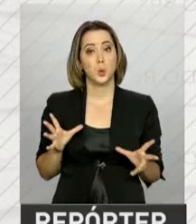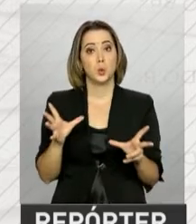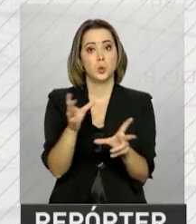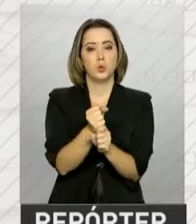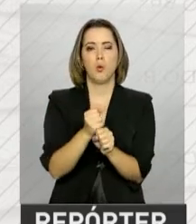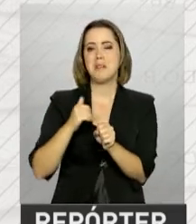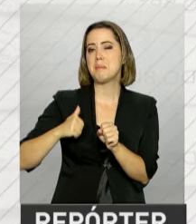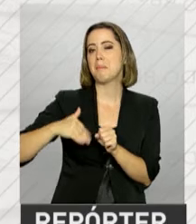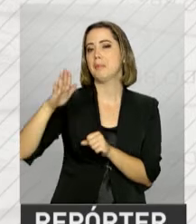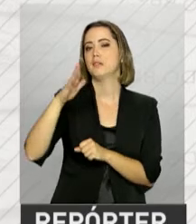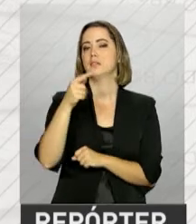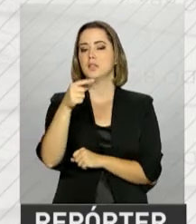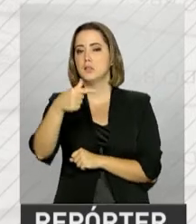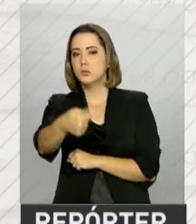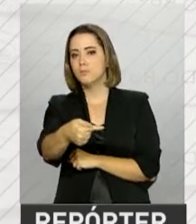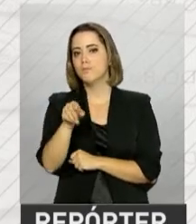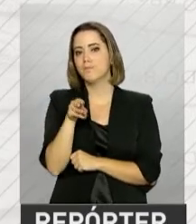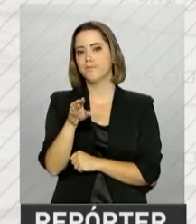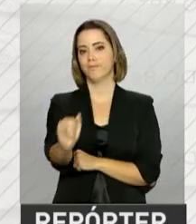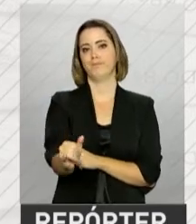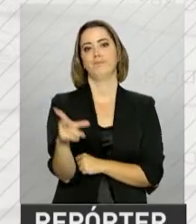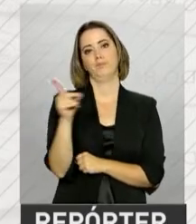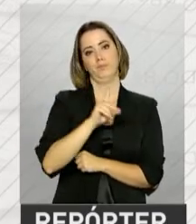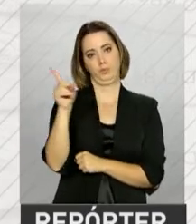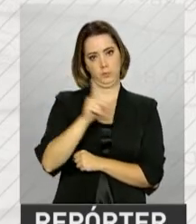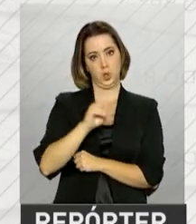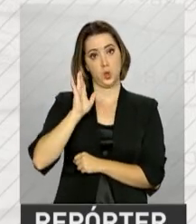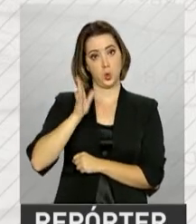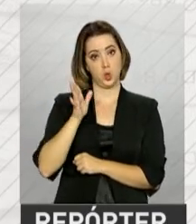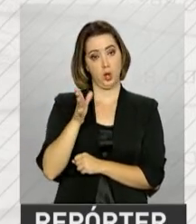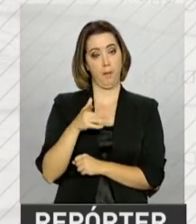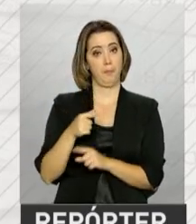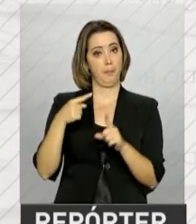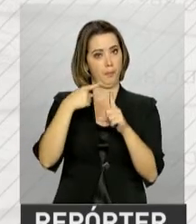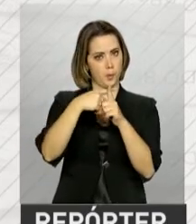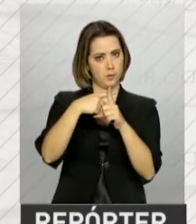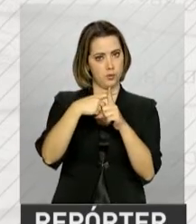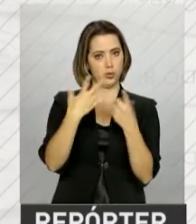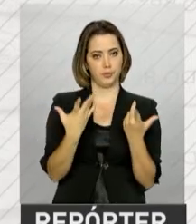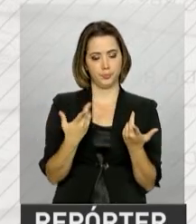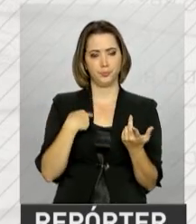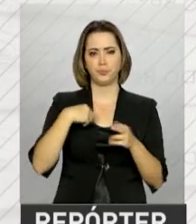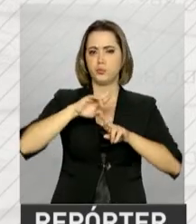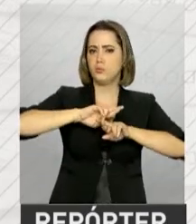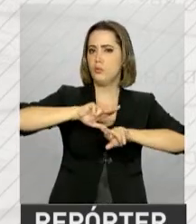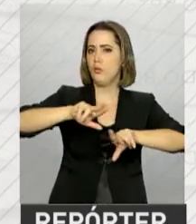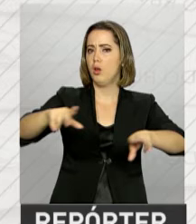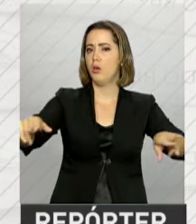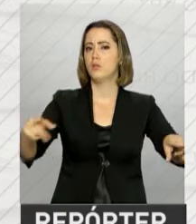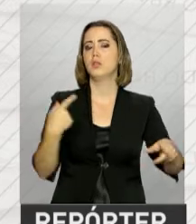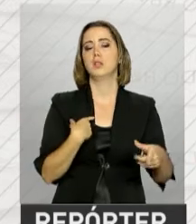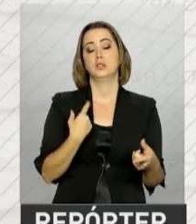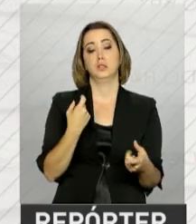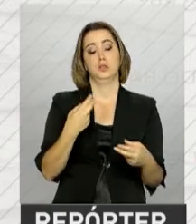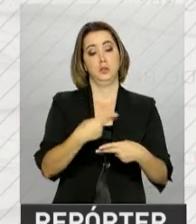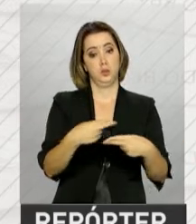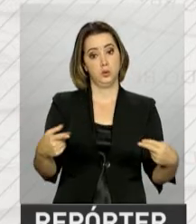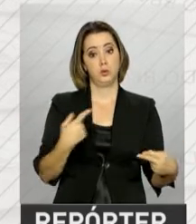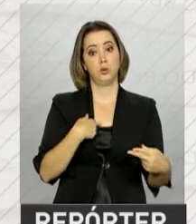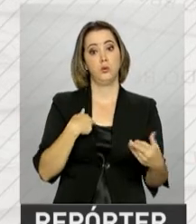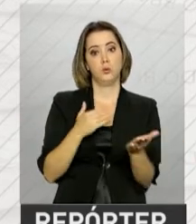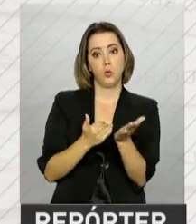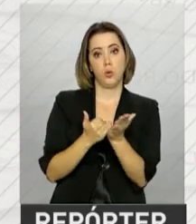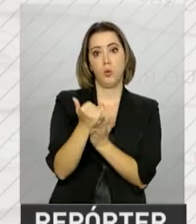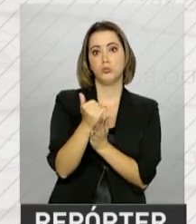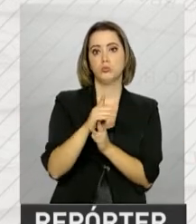de 7 bilhões de dólares. Produtos não industrializados, como minério de ferro, petróleo bruto e soja em grãos, seguem